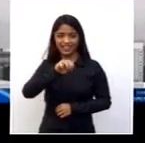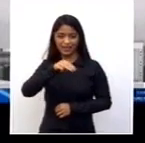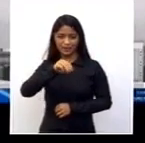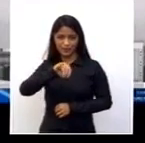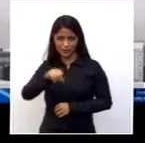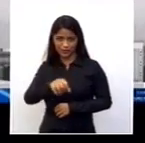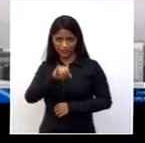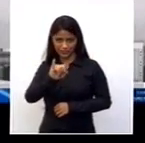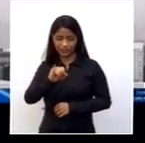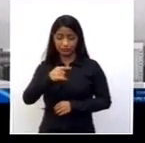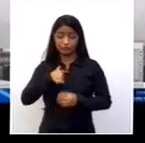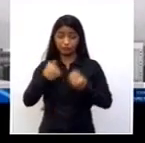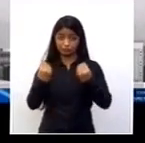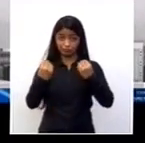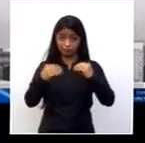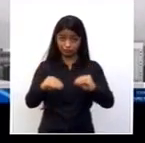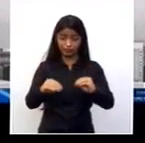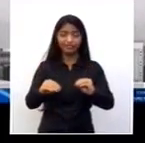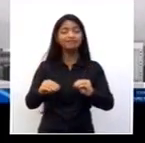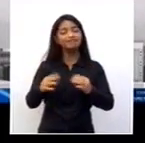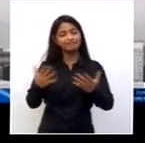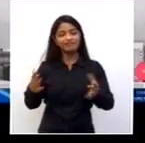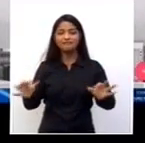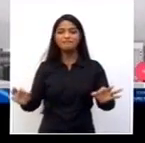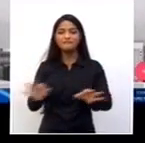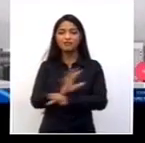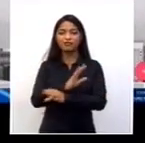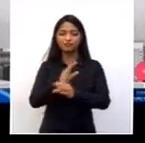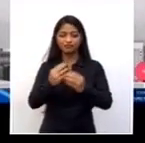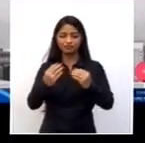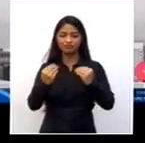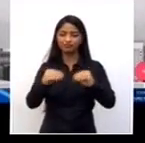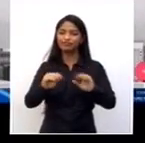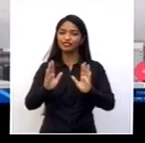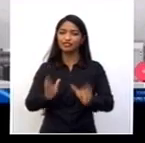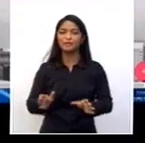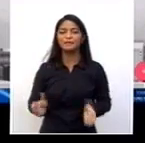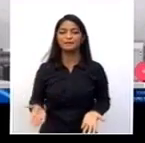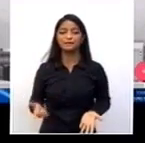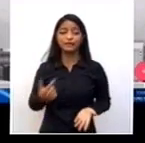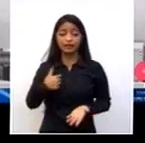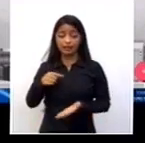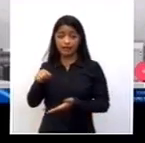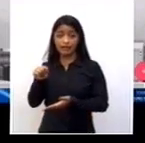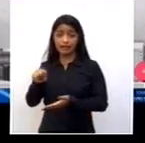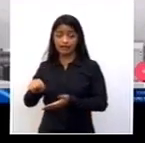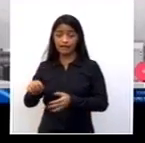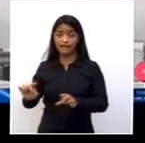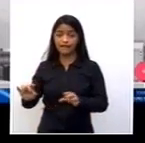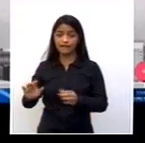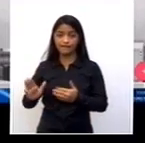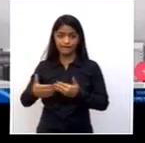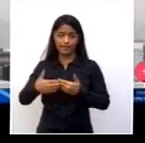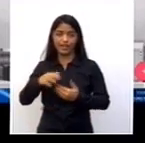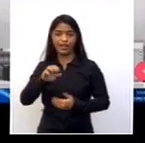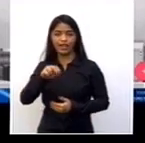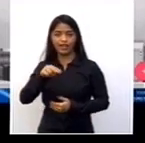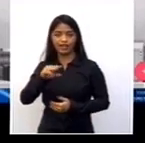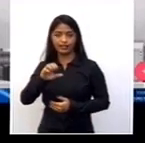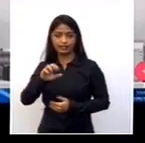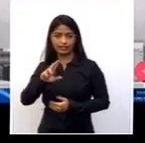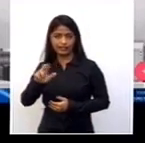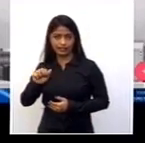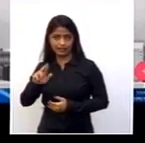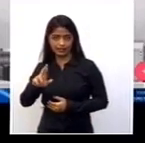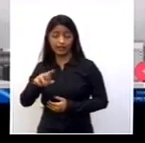publicação. Feito isso, já está publicado no mural, eu clico aqui para encerrar, né? E aqui eu tenho a minha primeira postagem com o